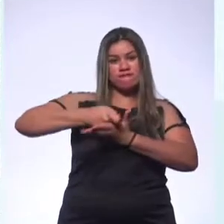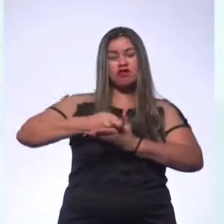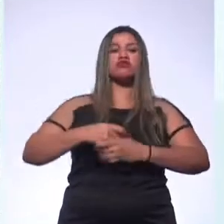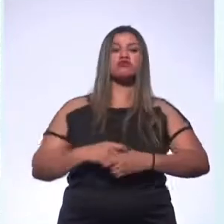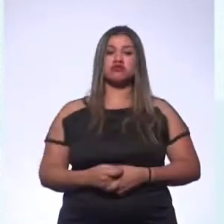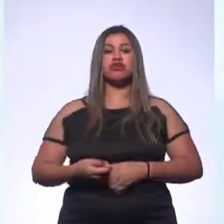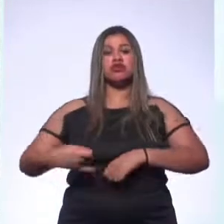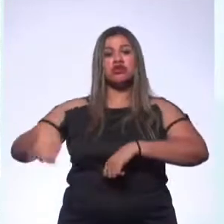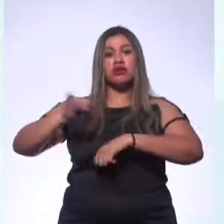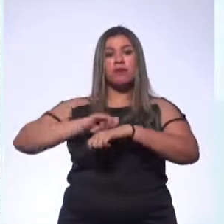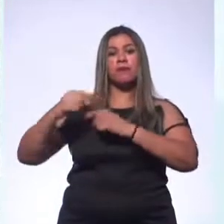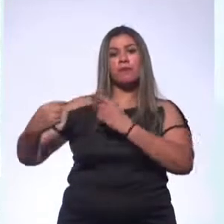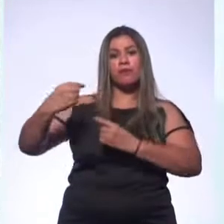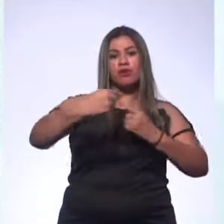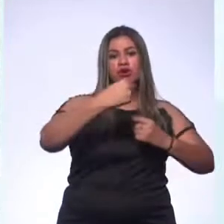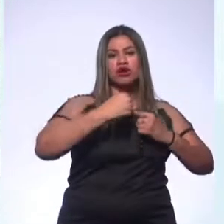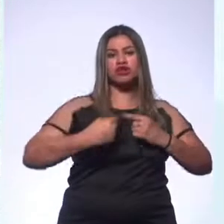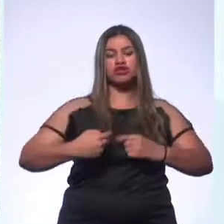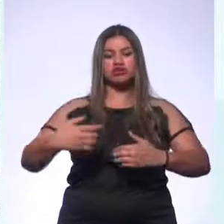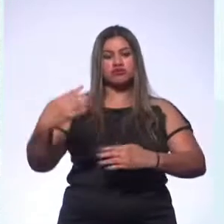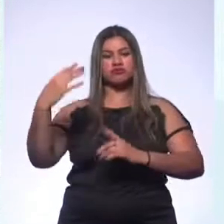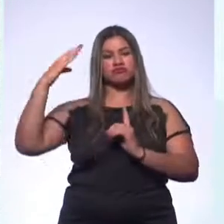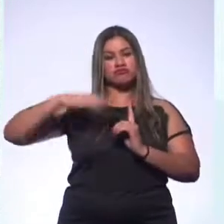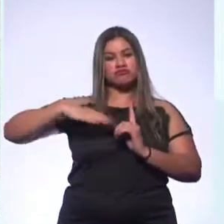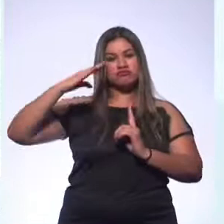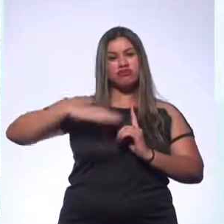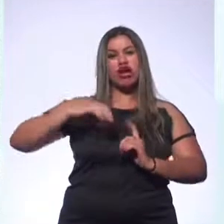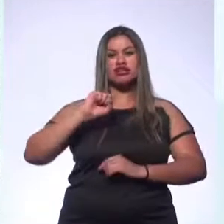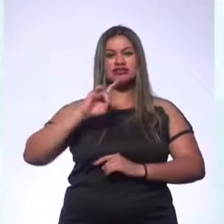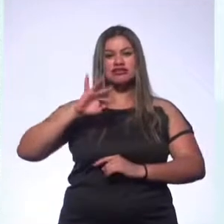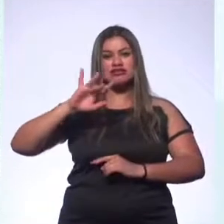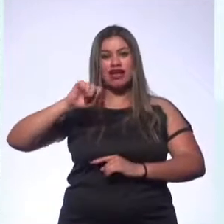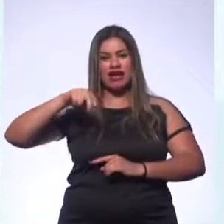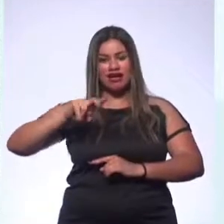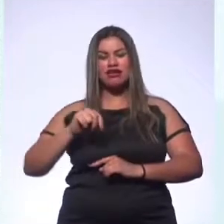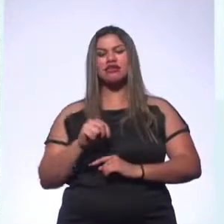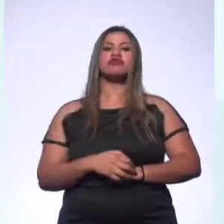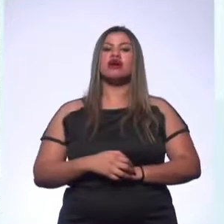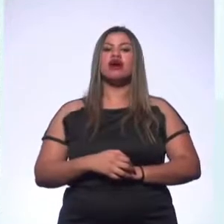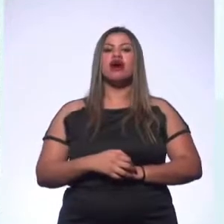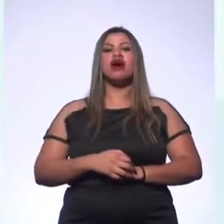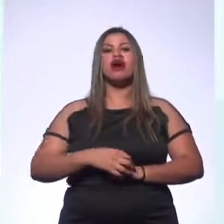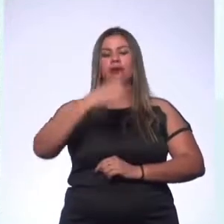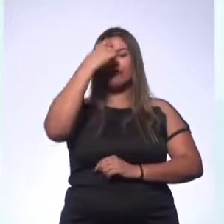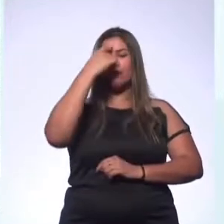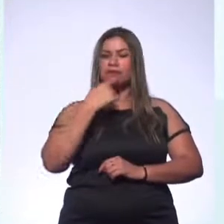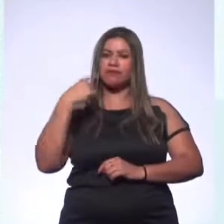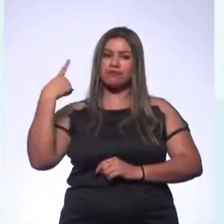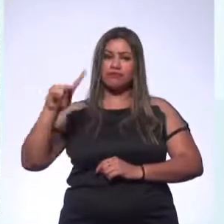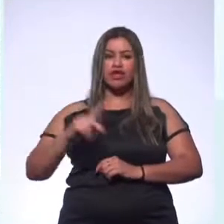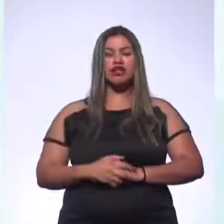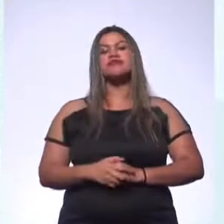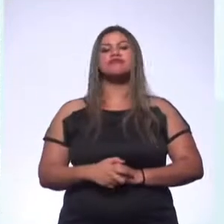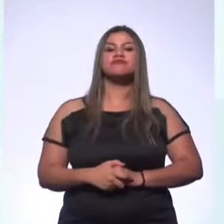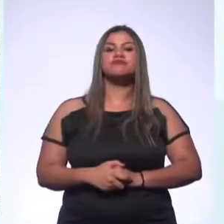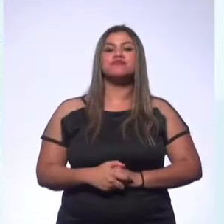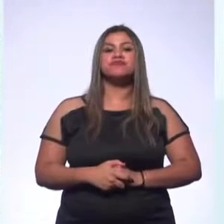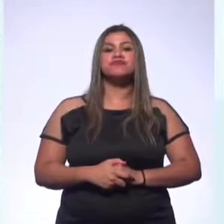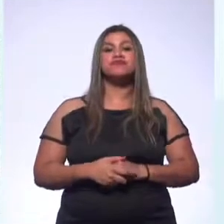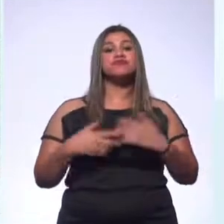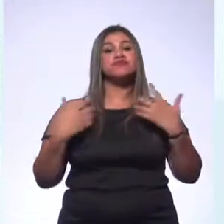e estabeleceu um culto à sua pessoa, né, a personalidade, o culto à personalidade. Essa